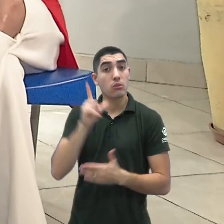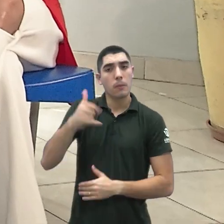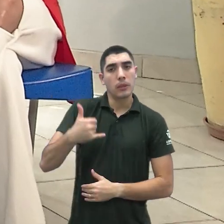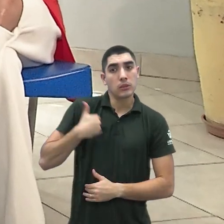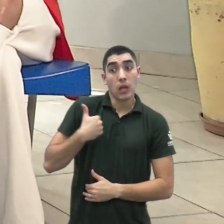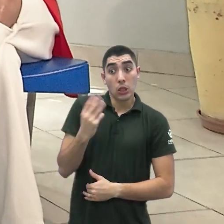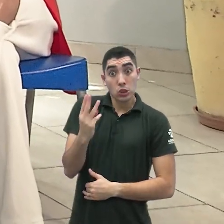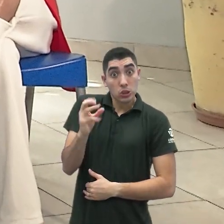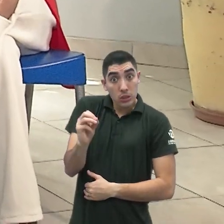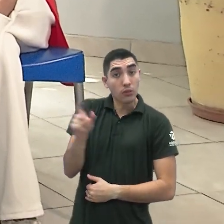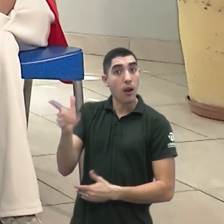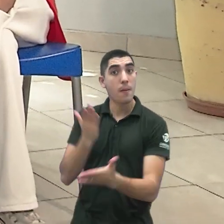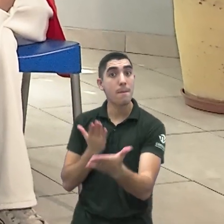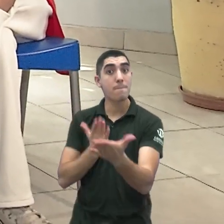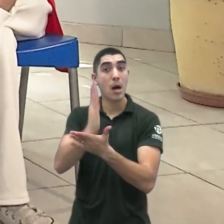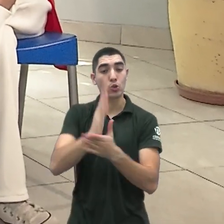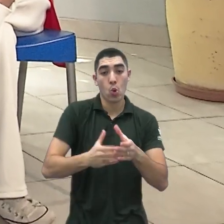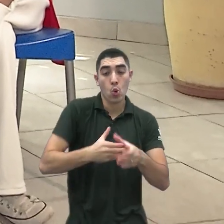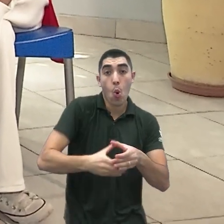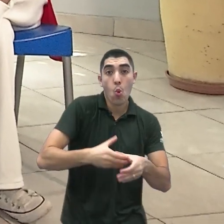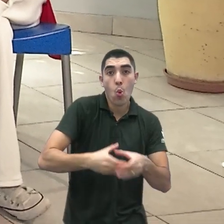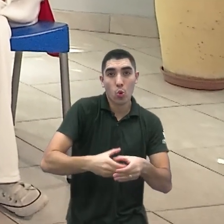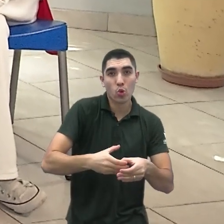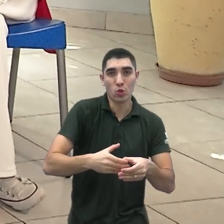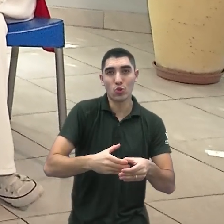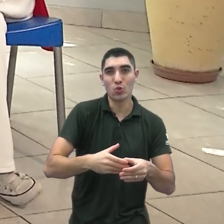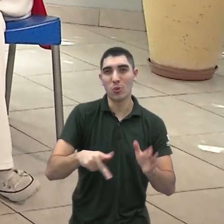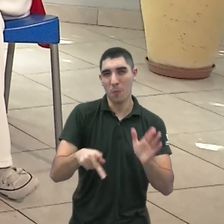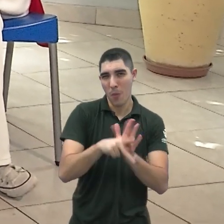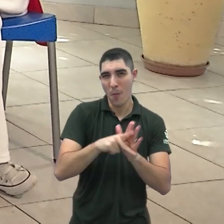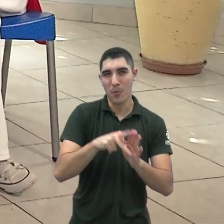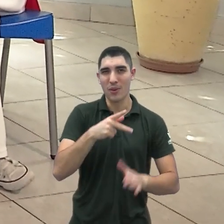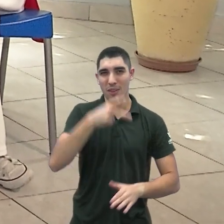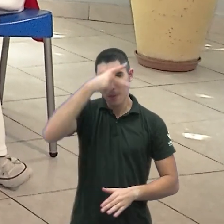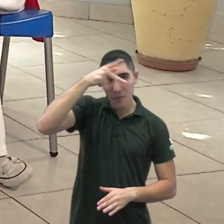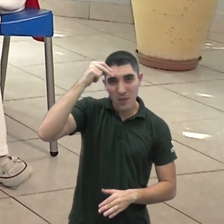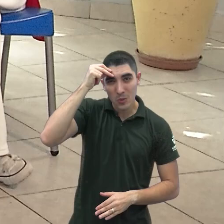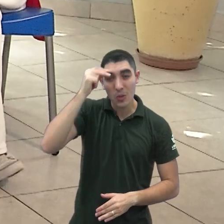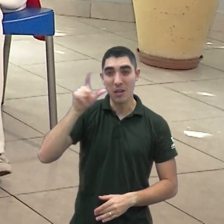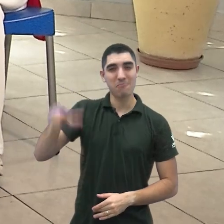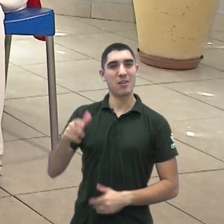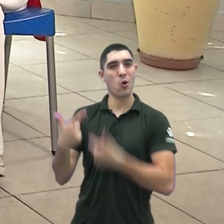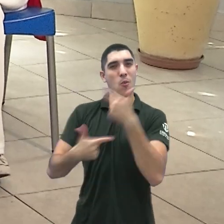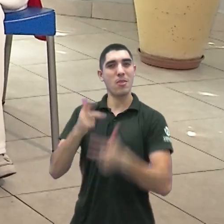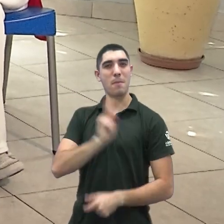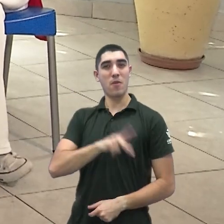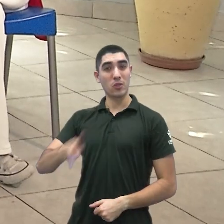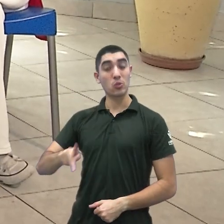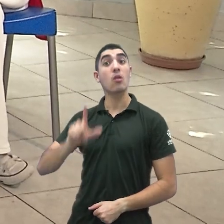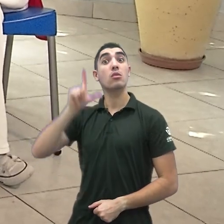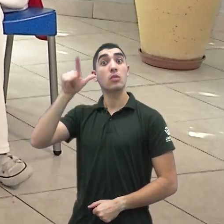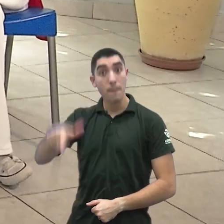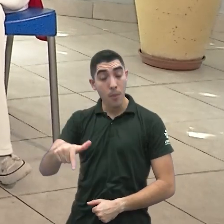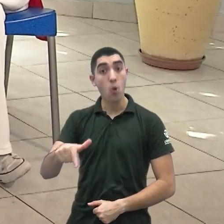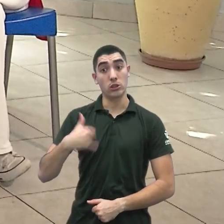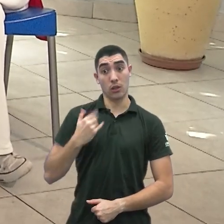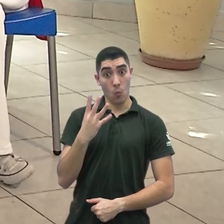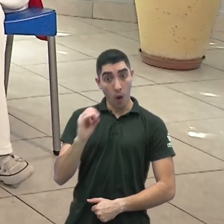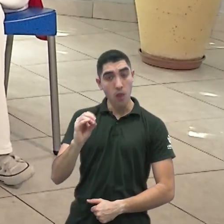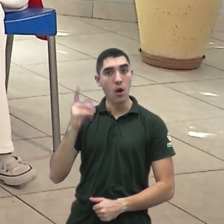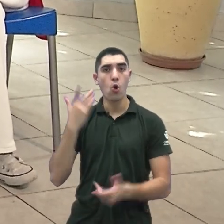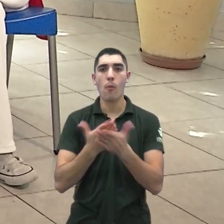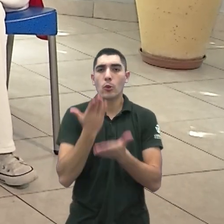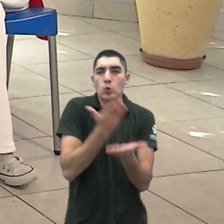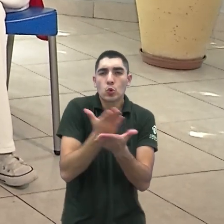concurso público para o magistério e se tornou professora. Aos 41, Fez letras na UFRJ,